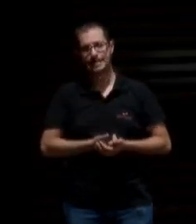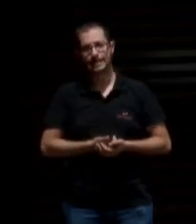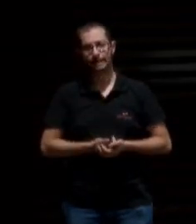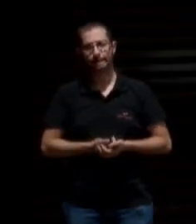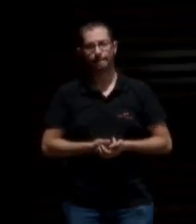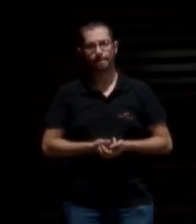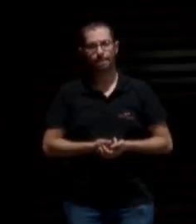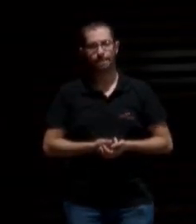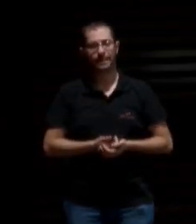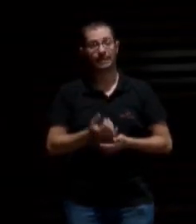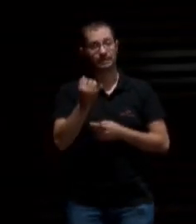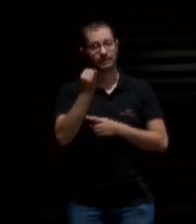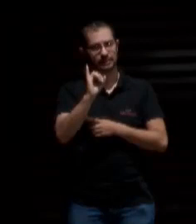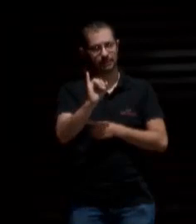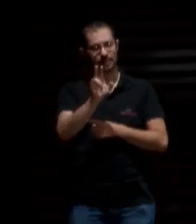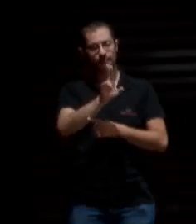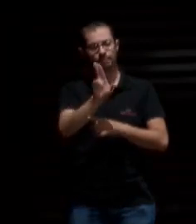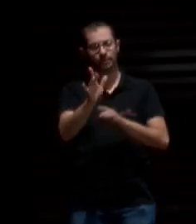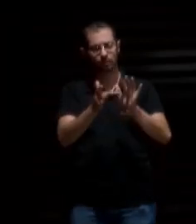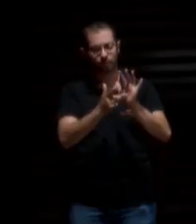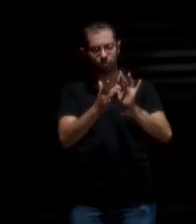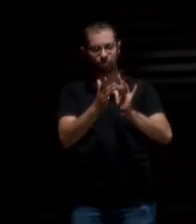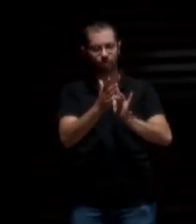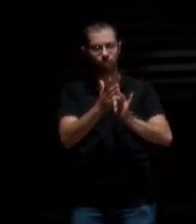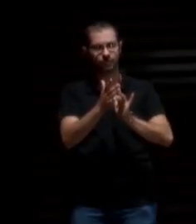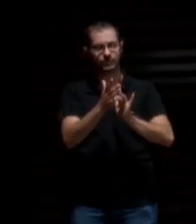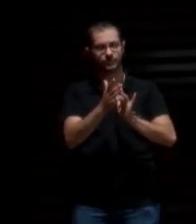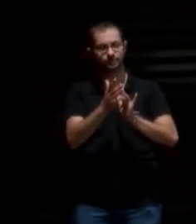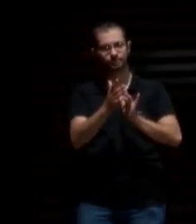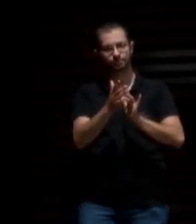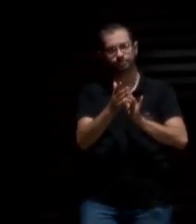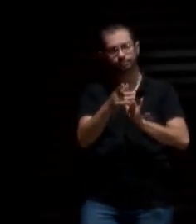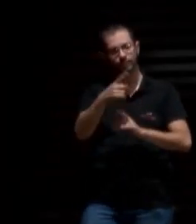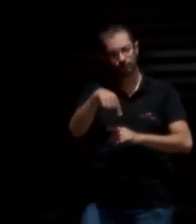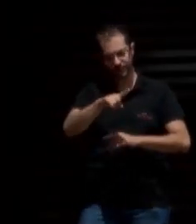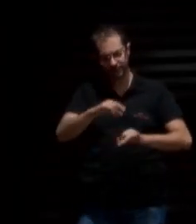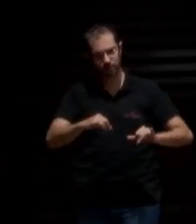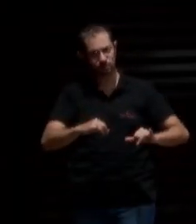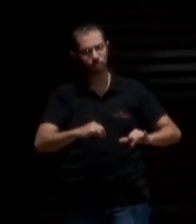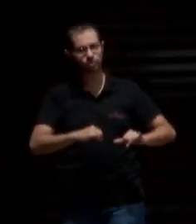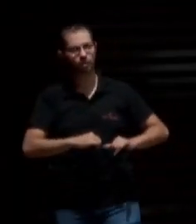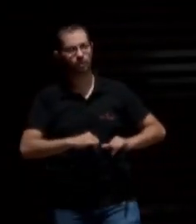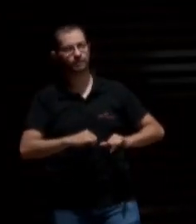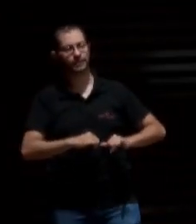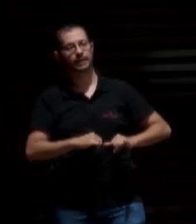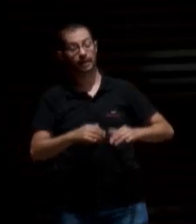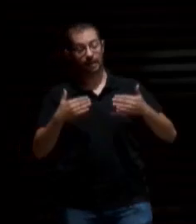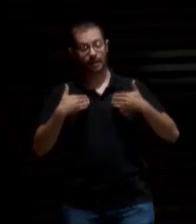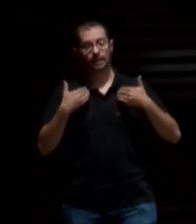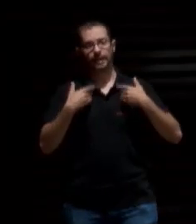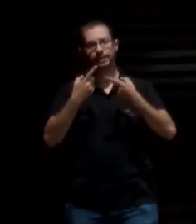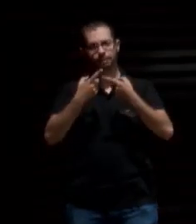Se, pelo nome de Cristo, sois injuriados, bem-aventurados sois, porque sobre vós repousa o Espírito